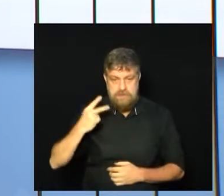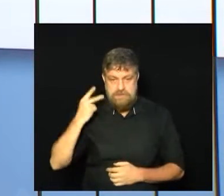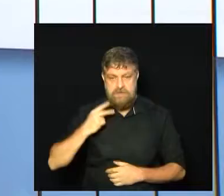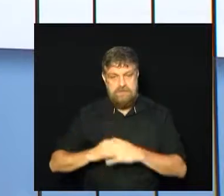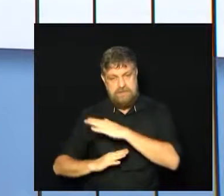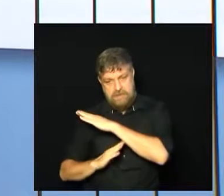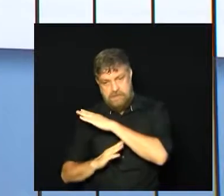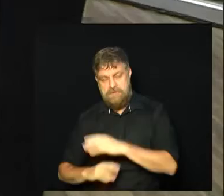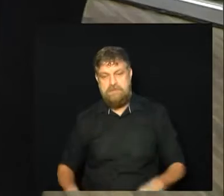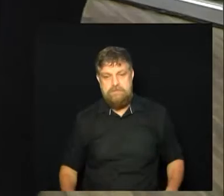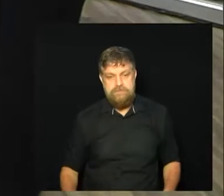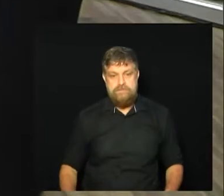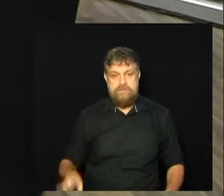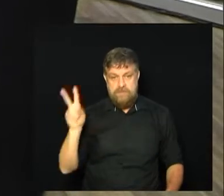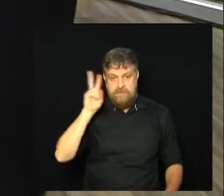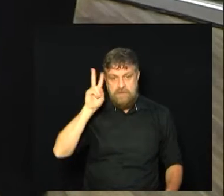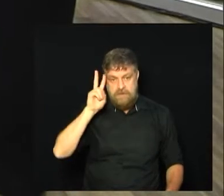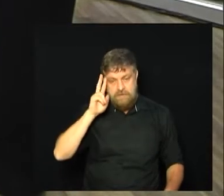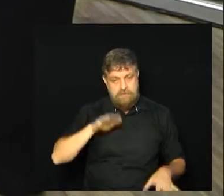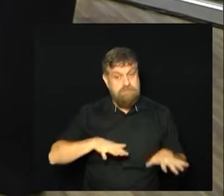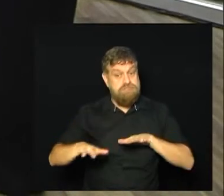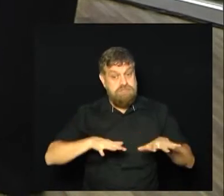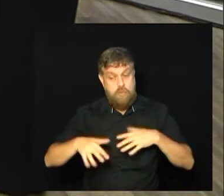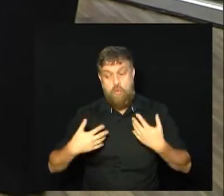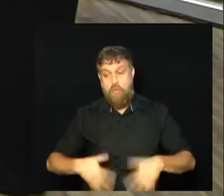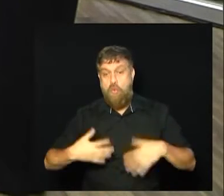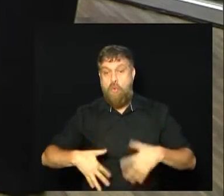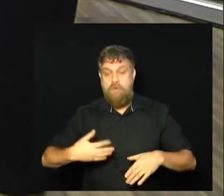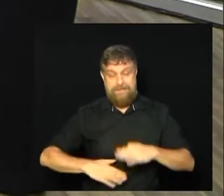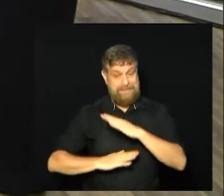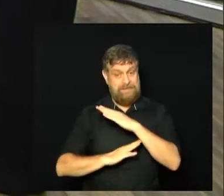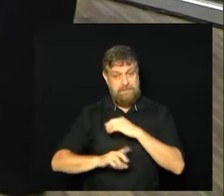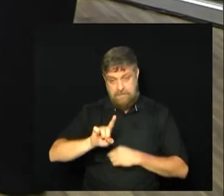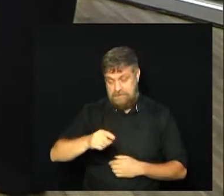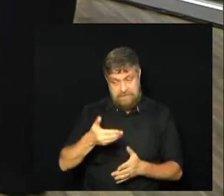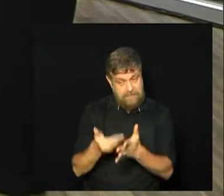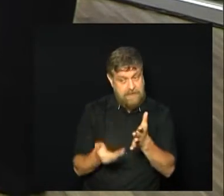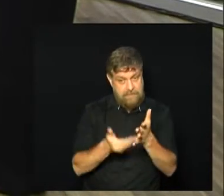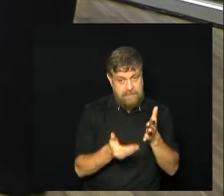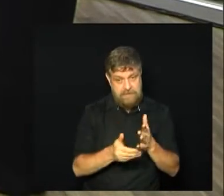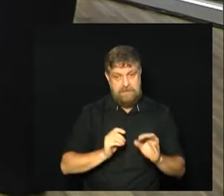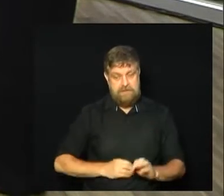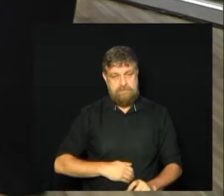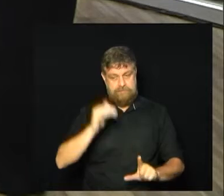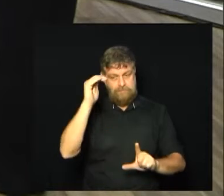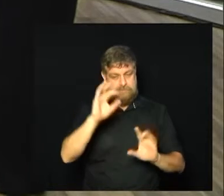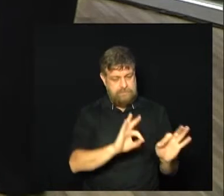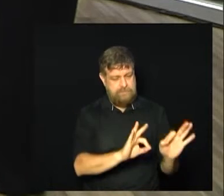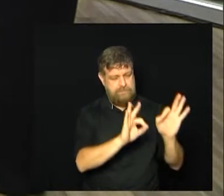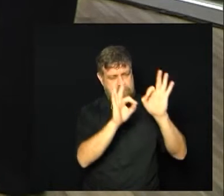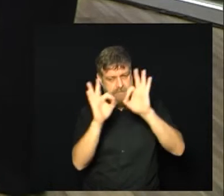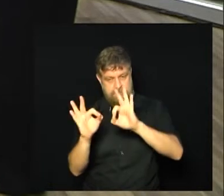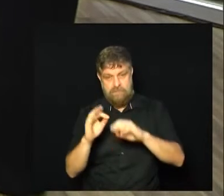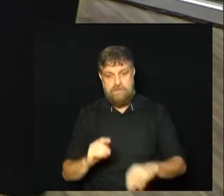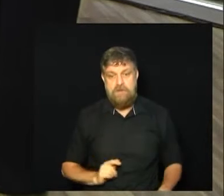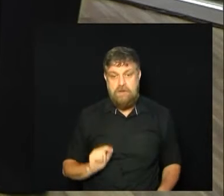Legislativo Campineiro. Segunda-feira agitada, então, aqui na Câmara de Campinas, e você não perde nada, continue aqui na TV Câmara